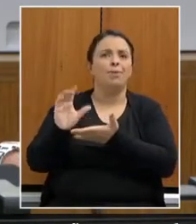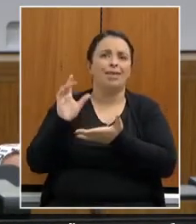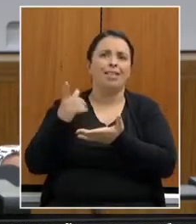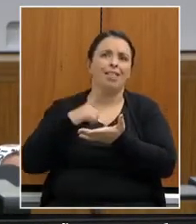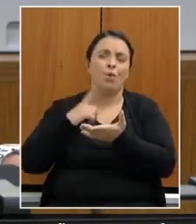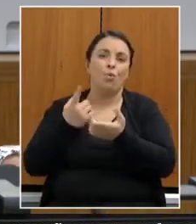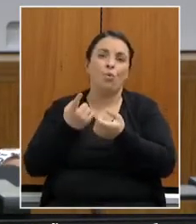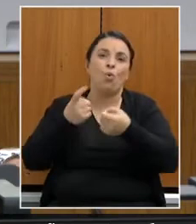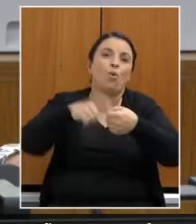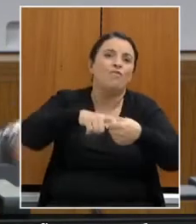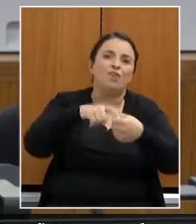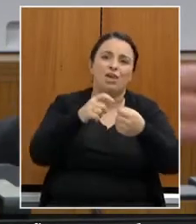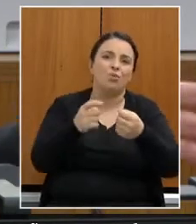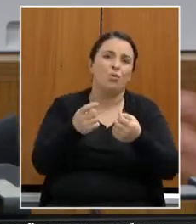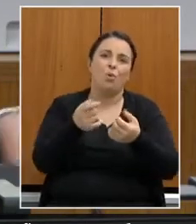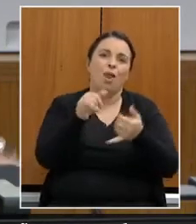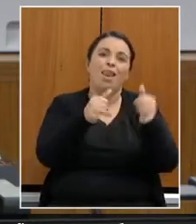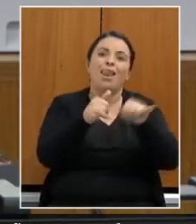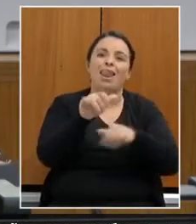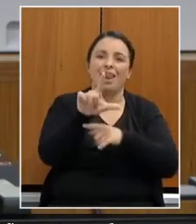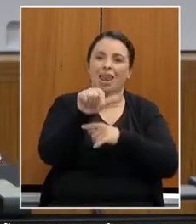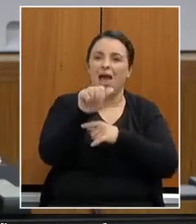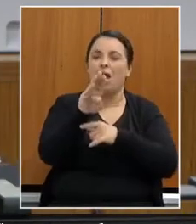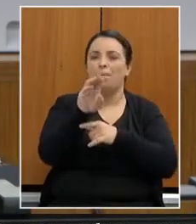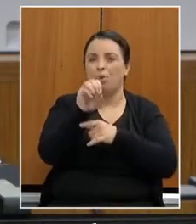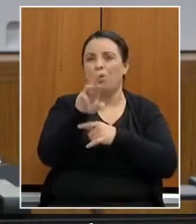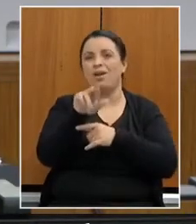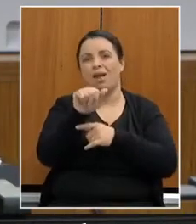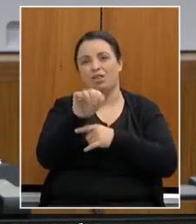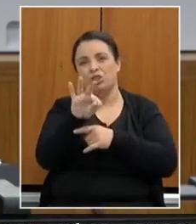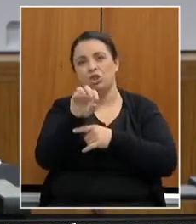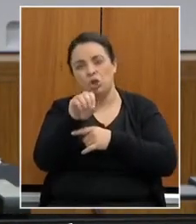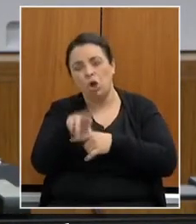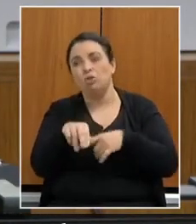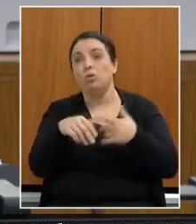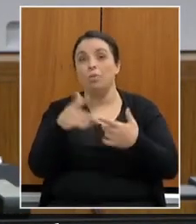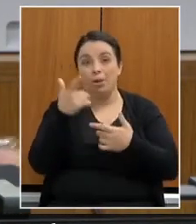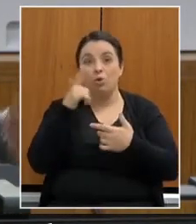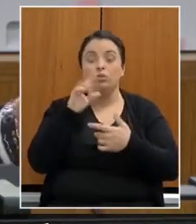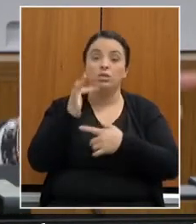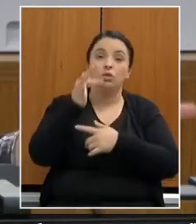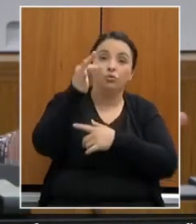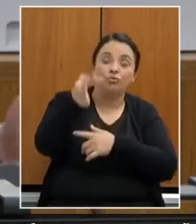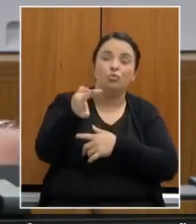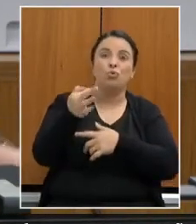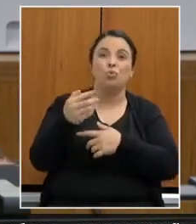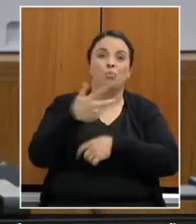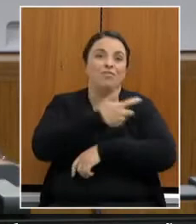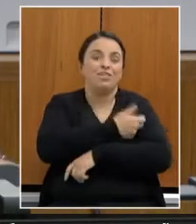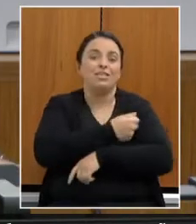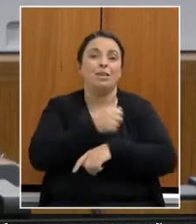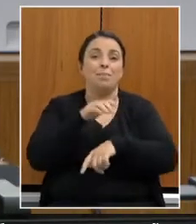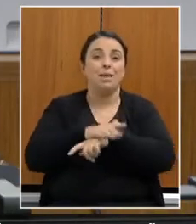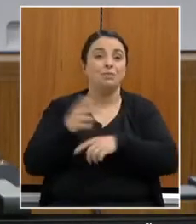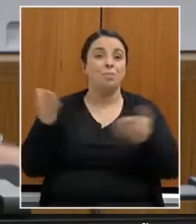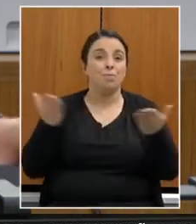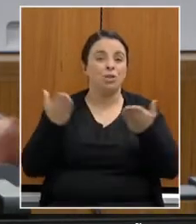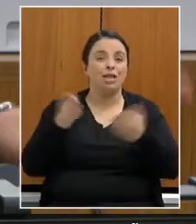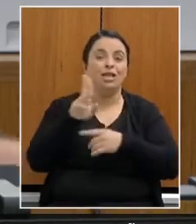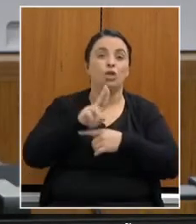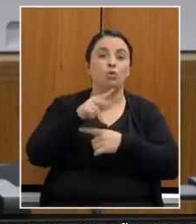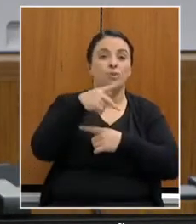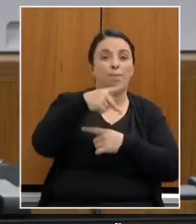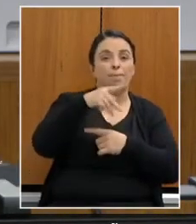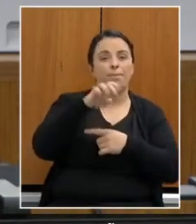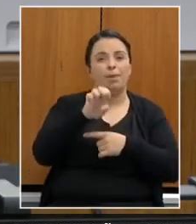americano conseguir para o futuro produzir uma vacina mais moderna que usa peptídeo que não